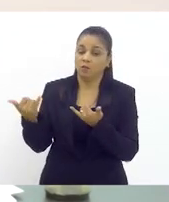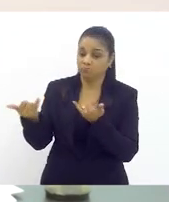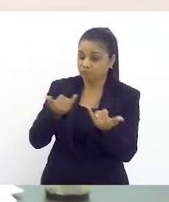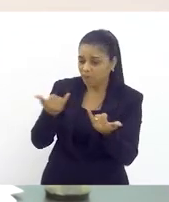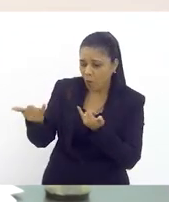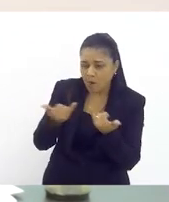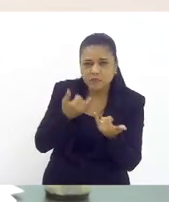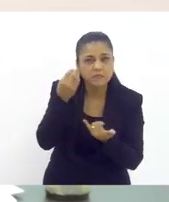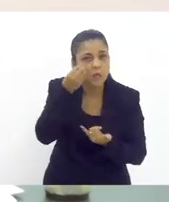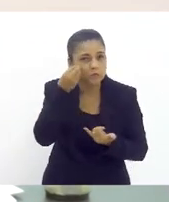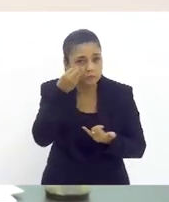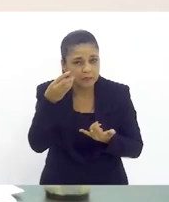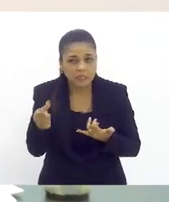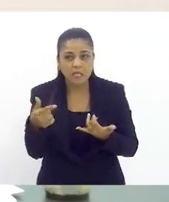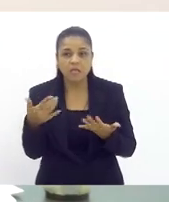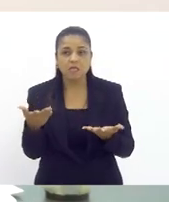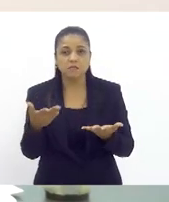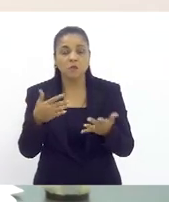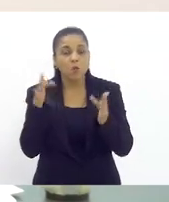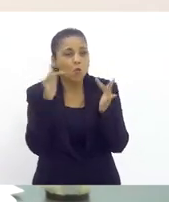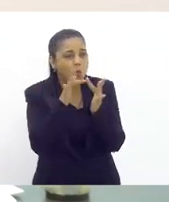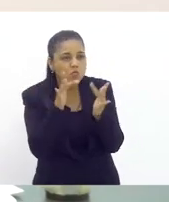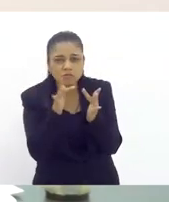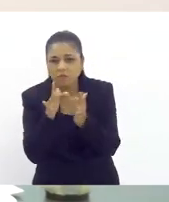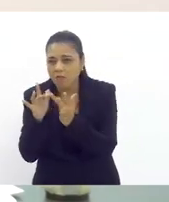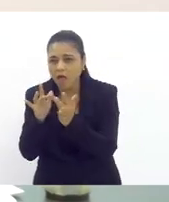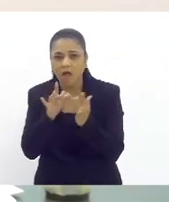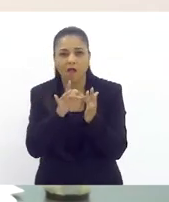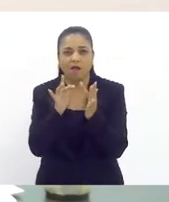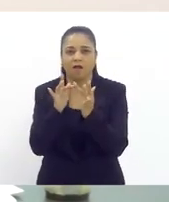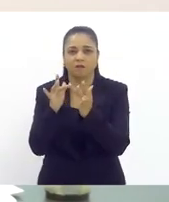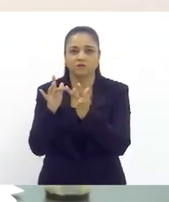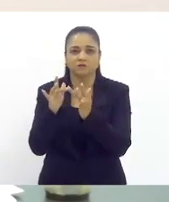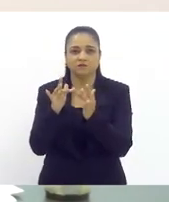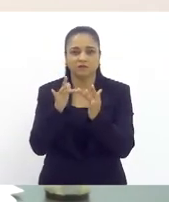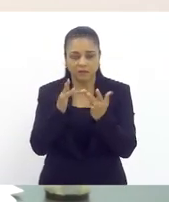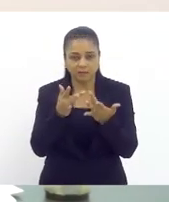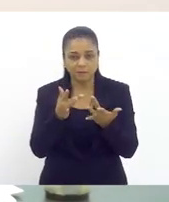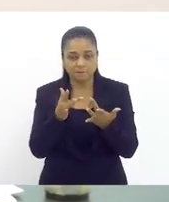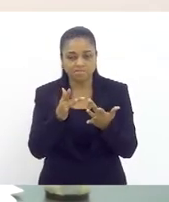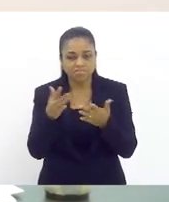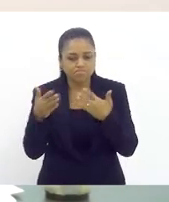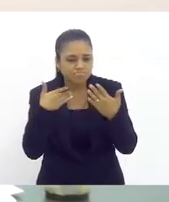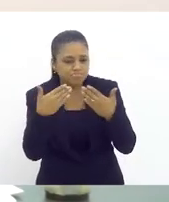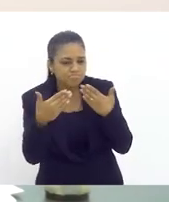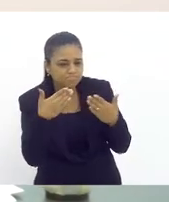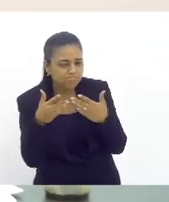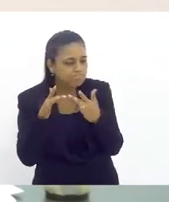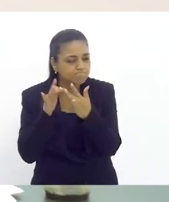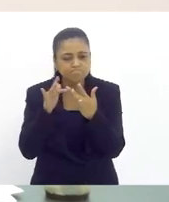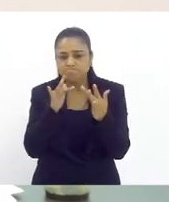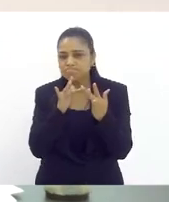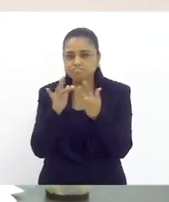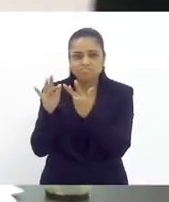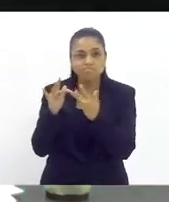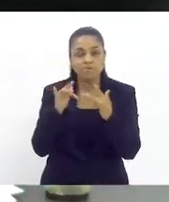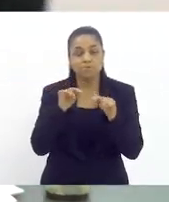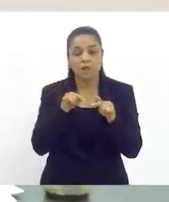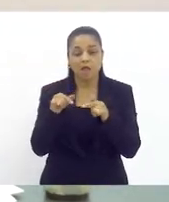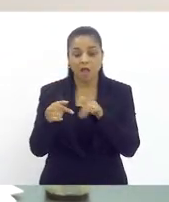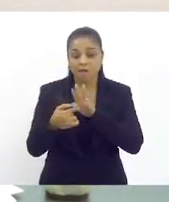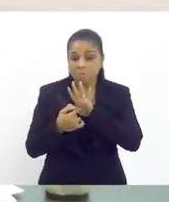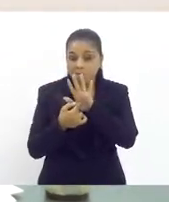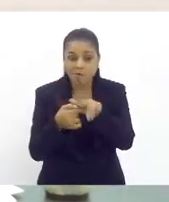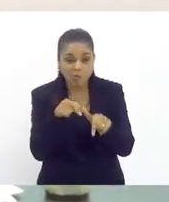estabelecer um contato como se fosse mesmo um um Network mesmo pra pegar o que está sendo apresentado aqui